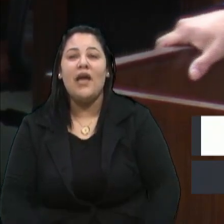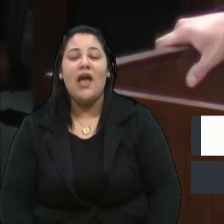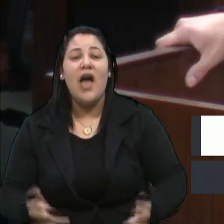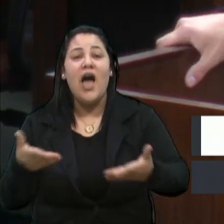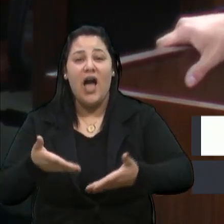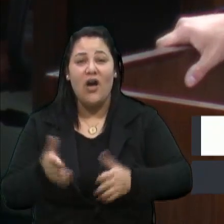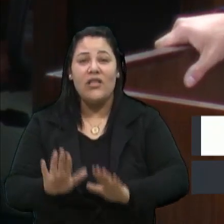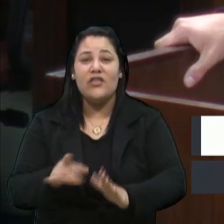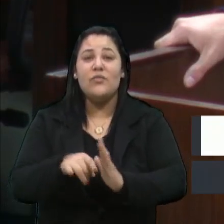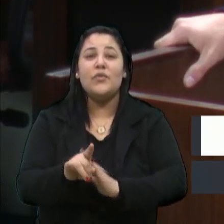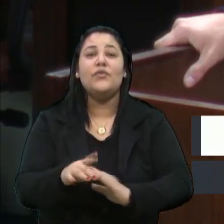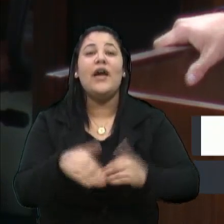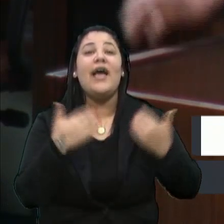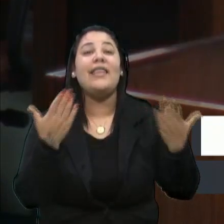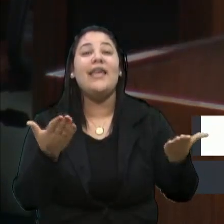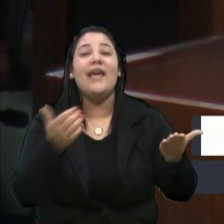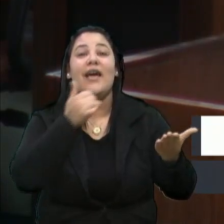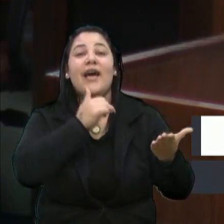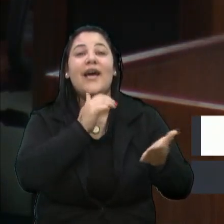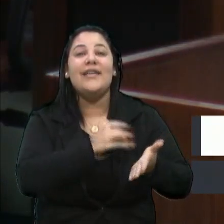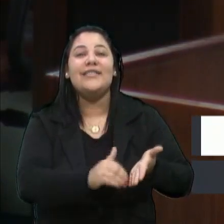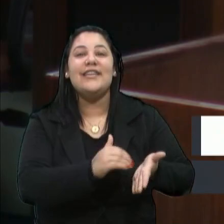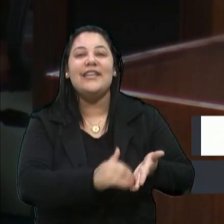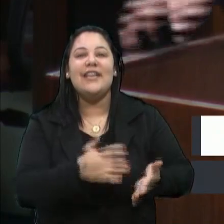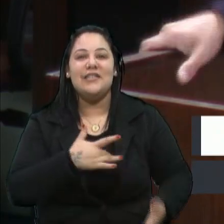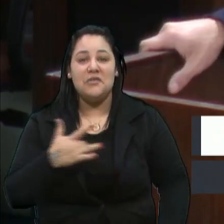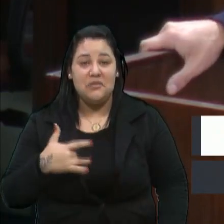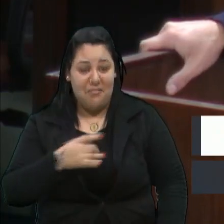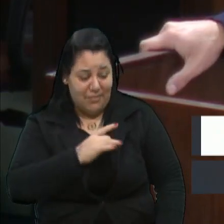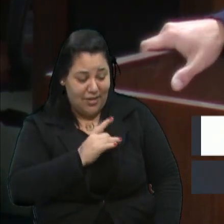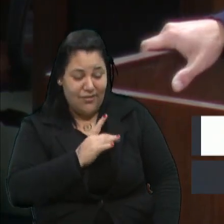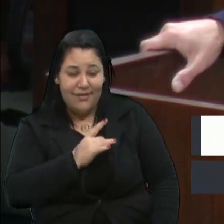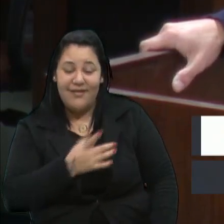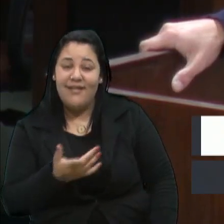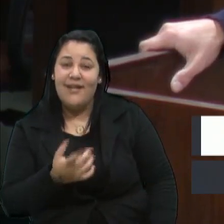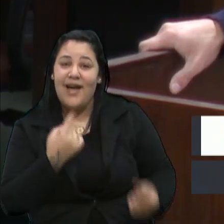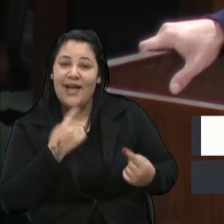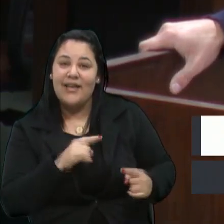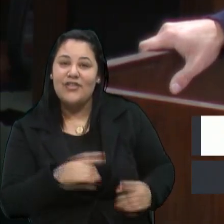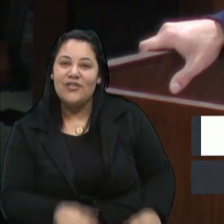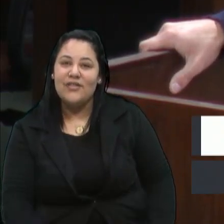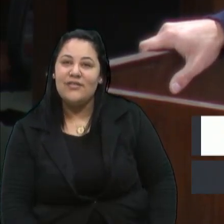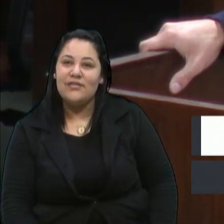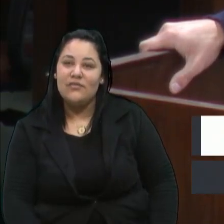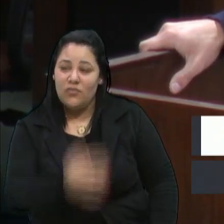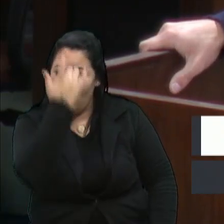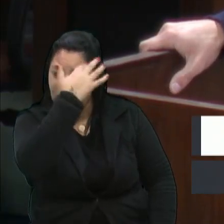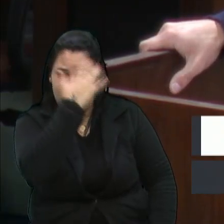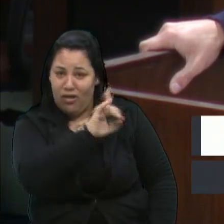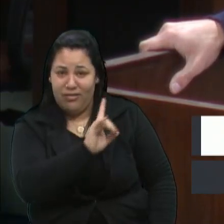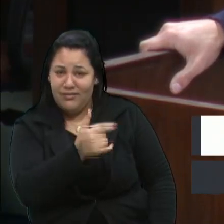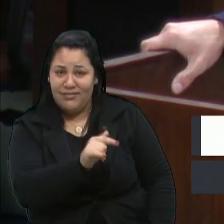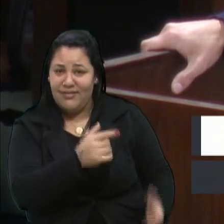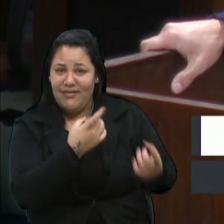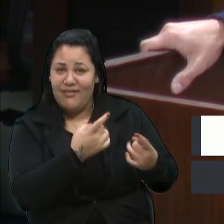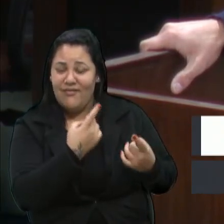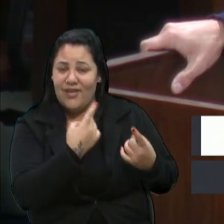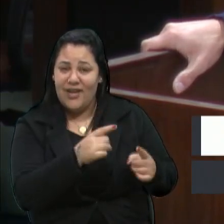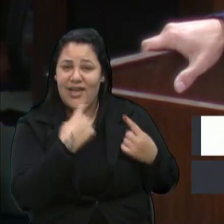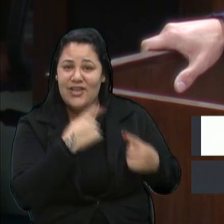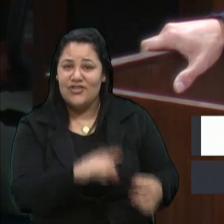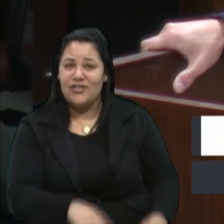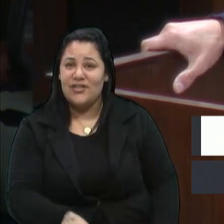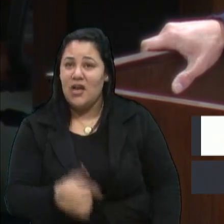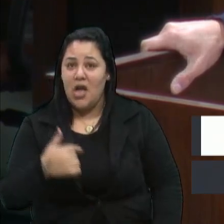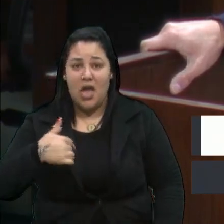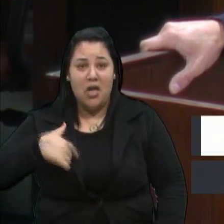saúde não estava lá com medo que ia ser criticada o Prefeito Não foi criticado eu que tava lá não